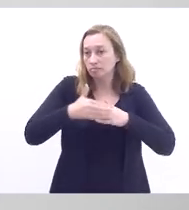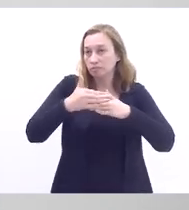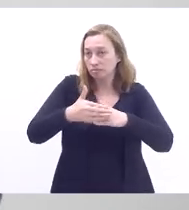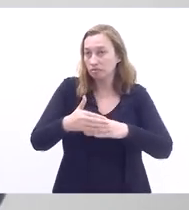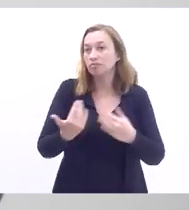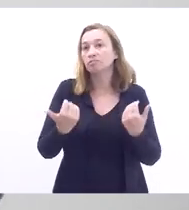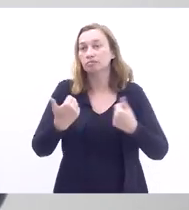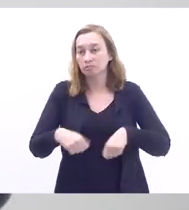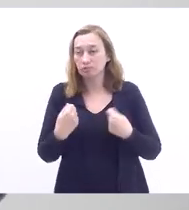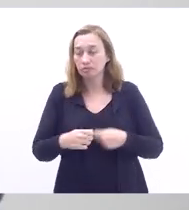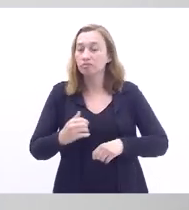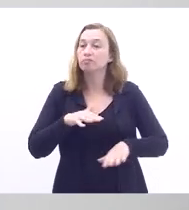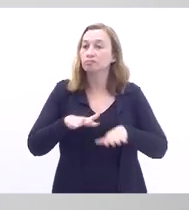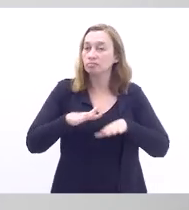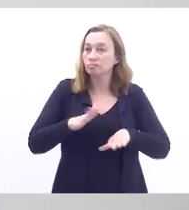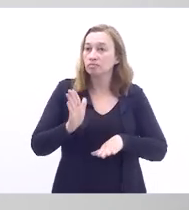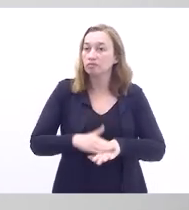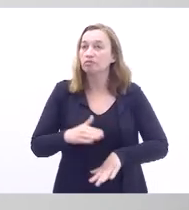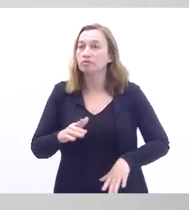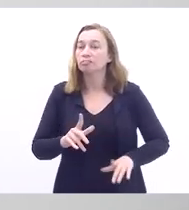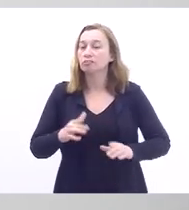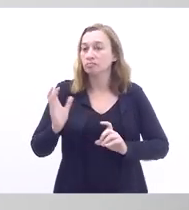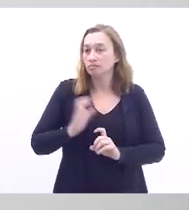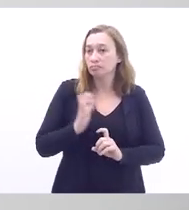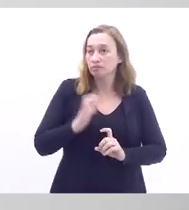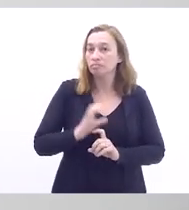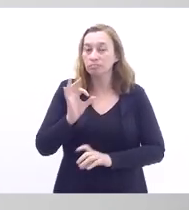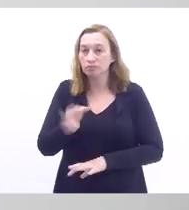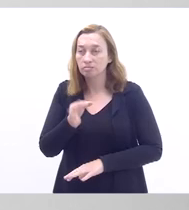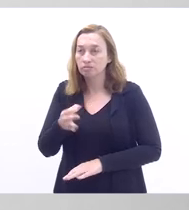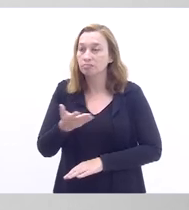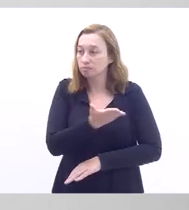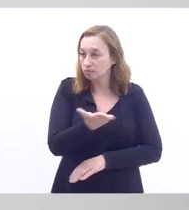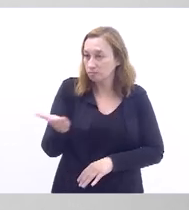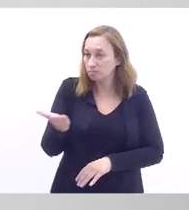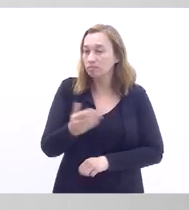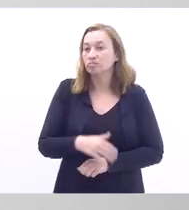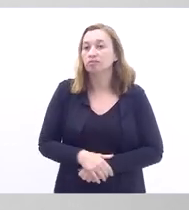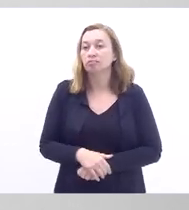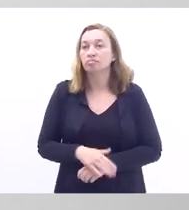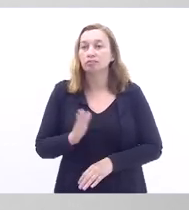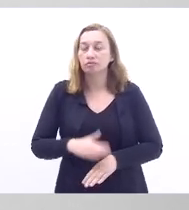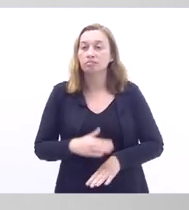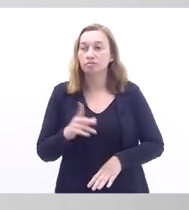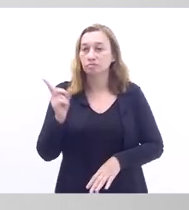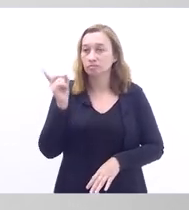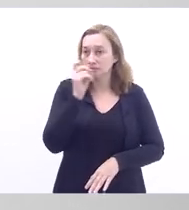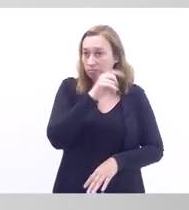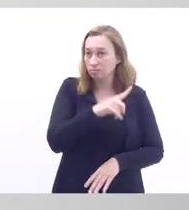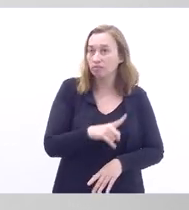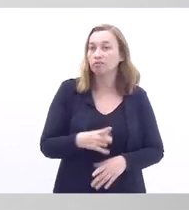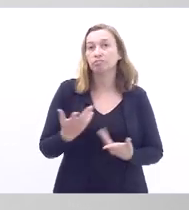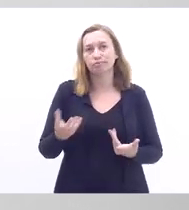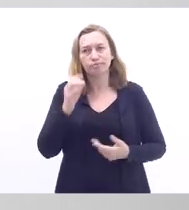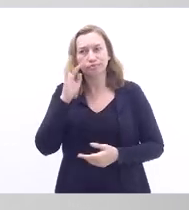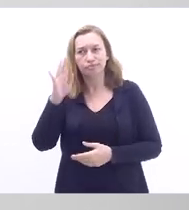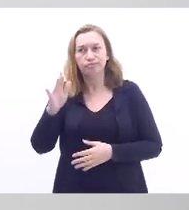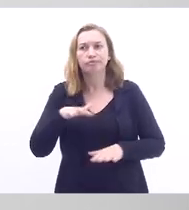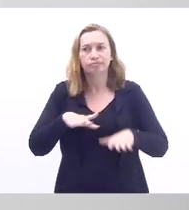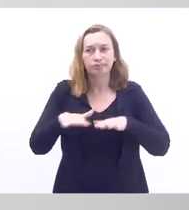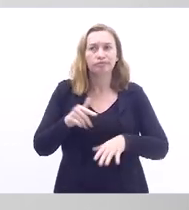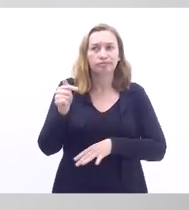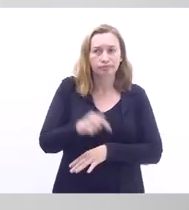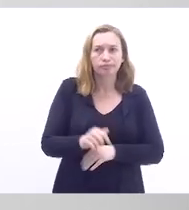então a gente precisa se mobilizar mais para fazer essa pressão evidentemente no caso de vocês eu fiz na época imagina fazer uma